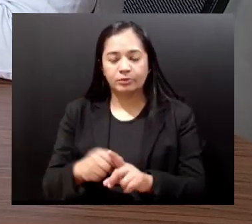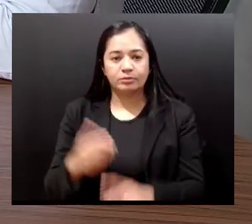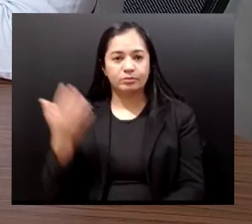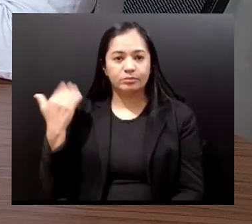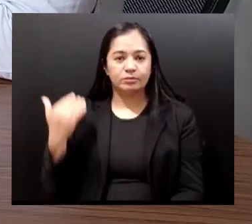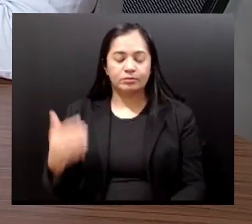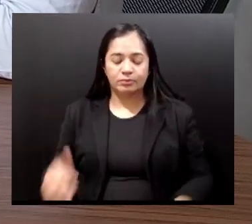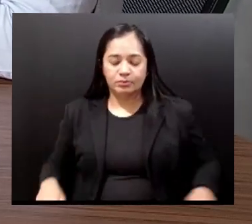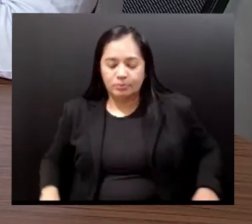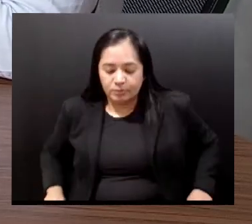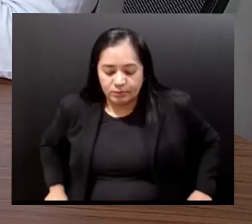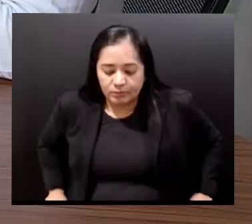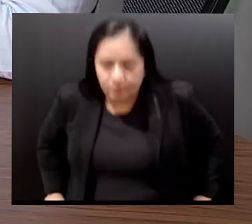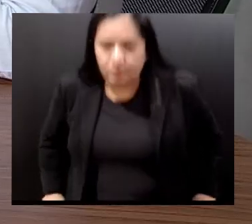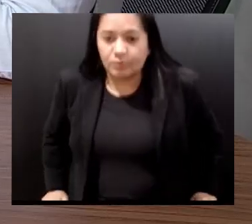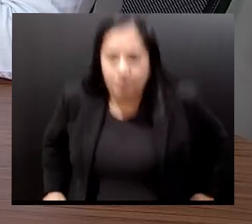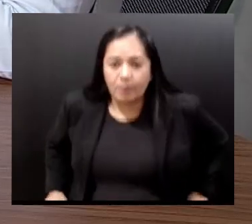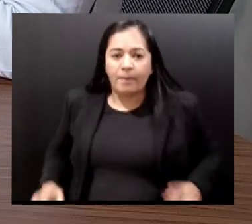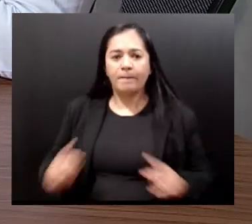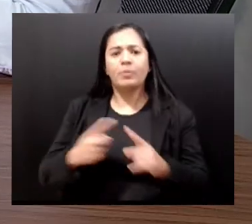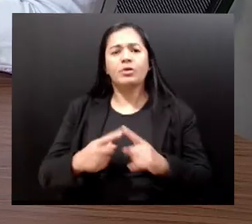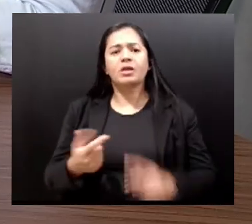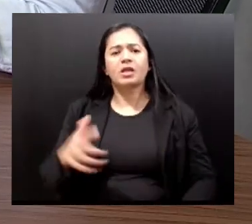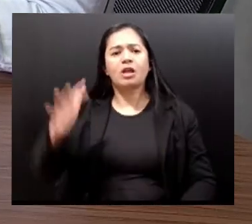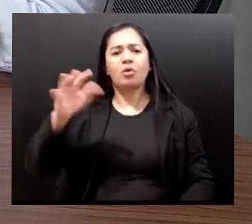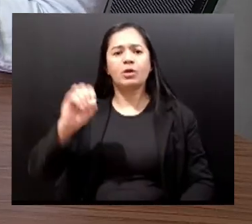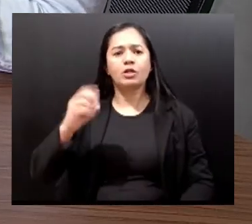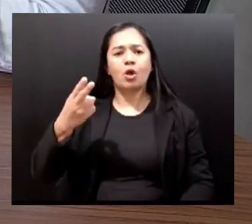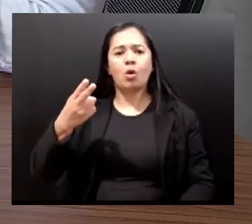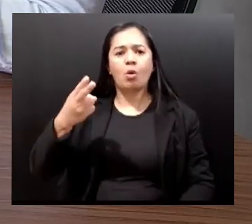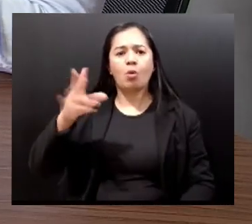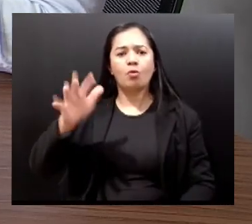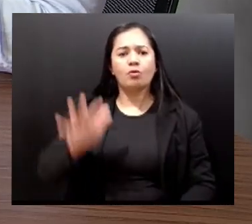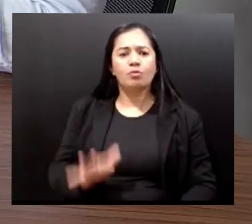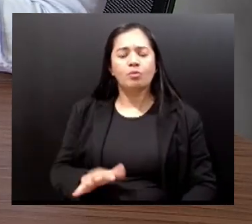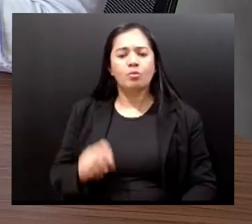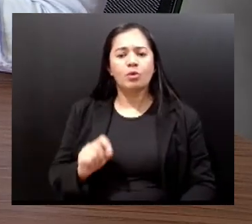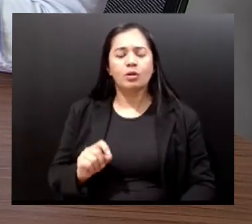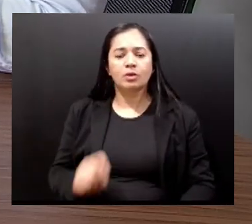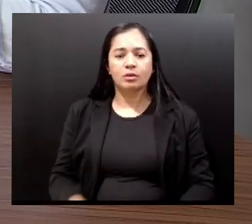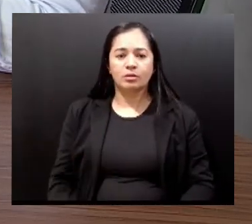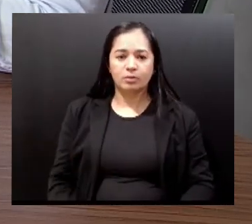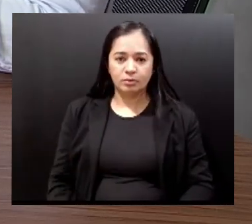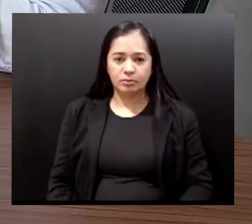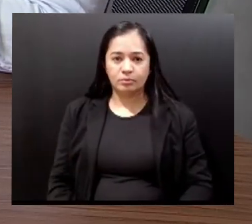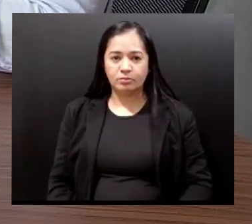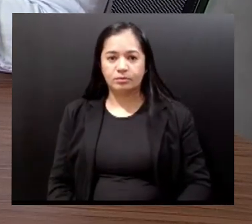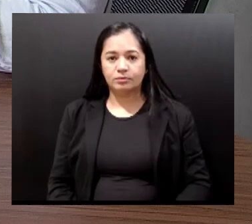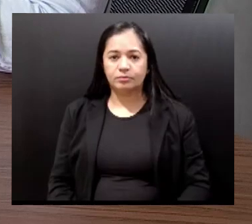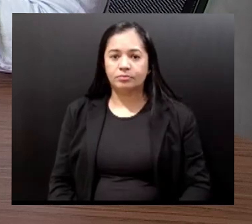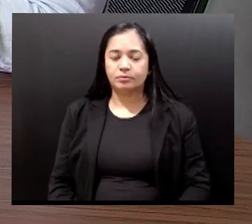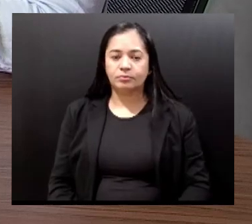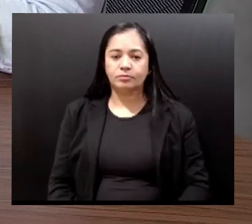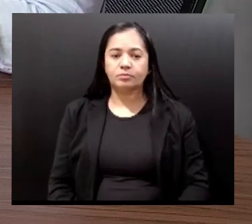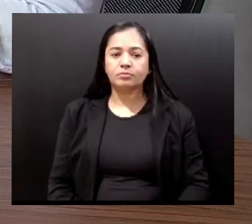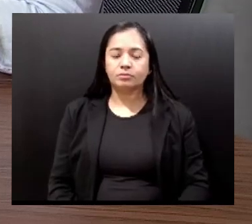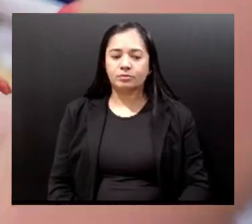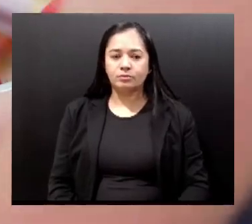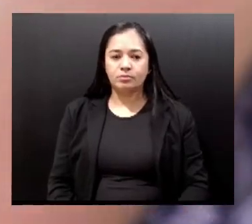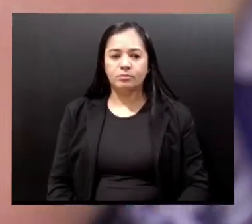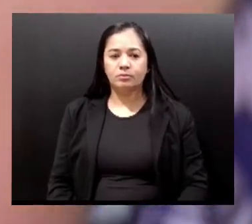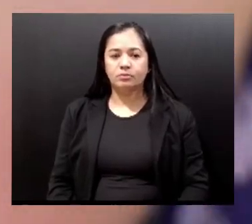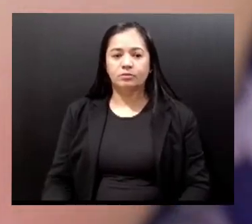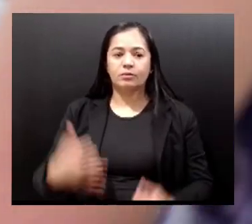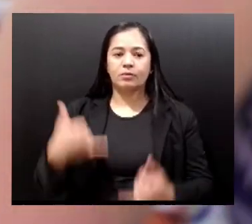ou descer? Mas provavelmente só está subindo, Não, excelente pergunta. Eu brinco, aqui